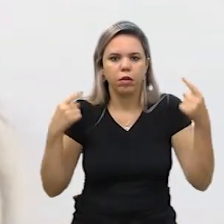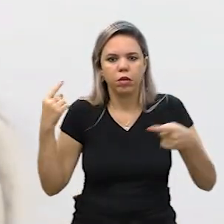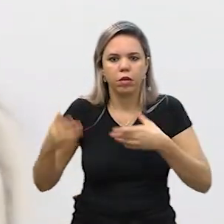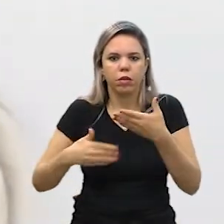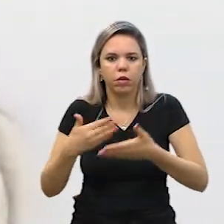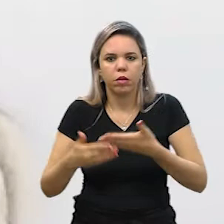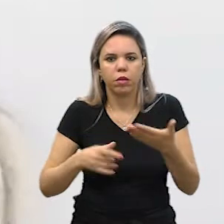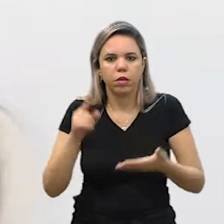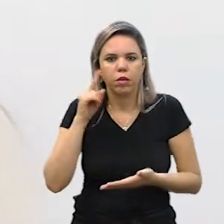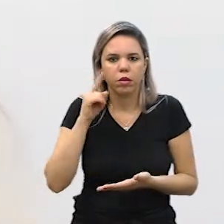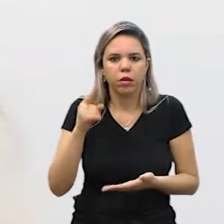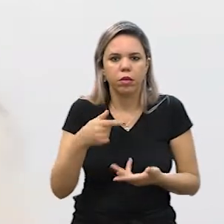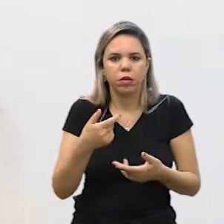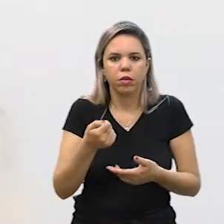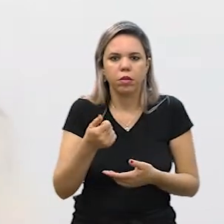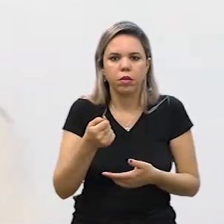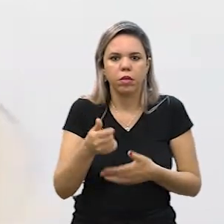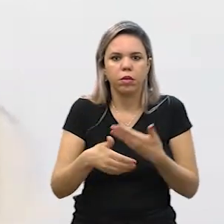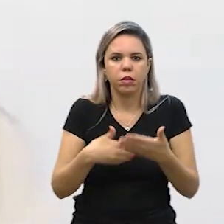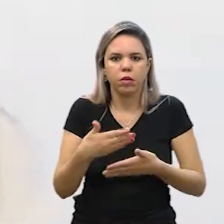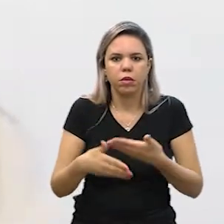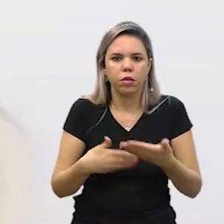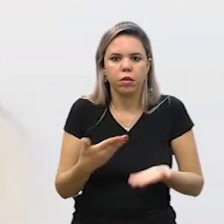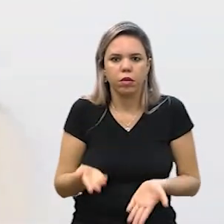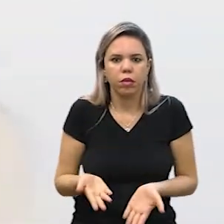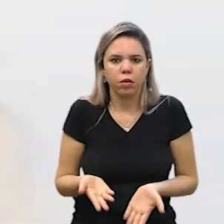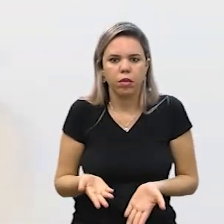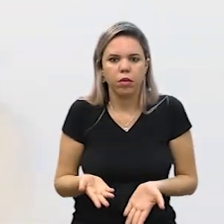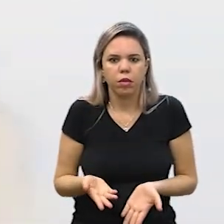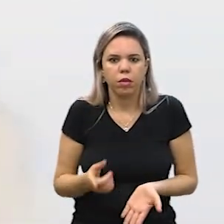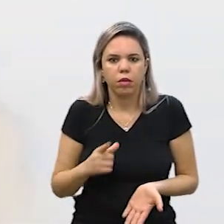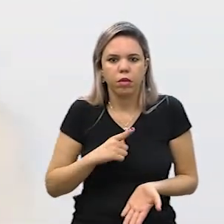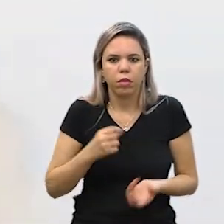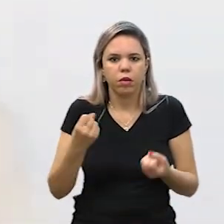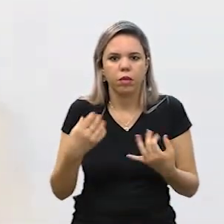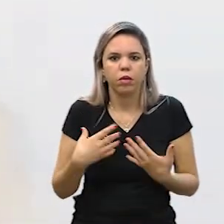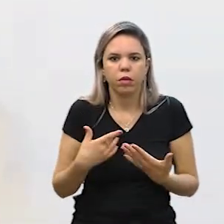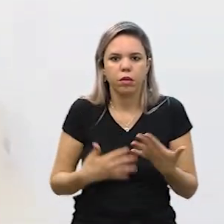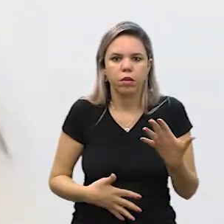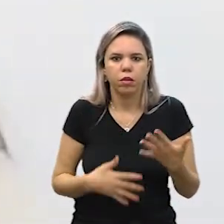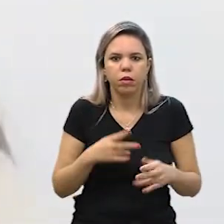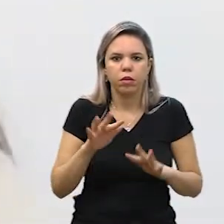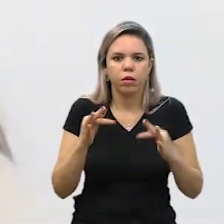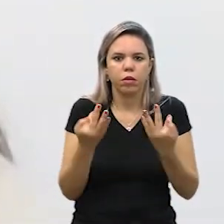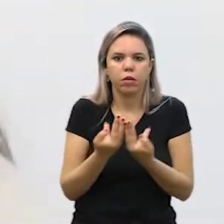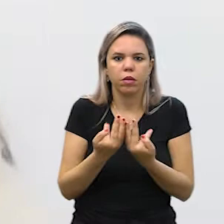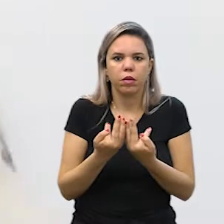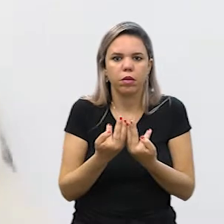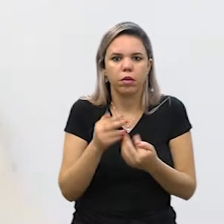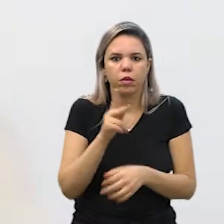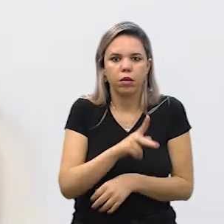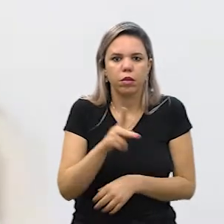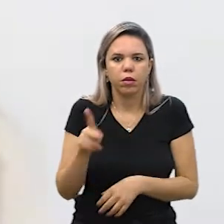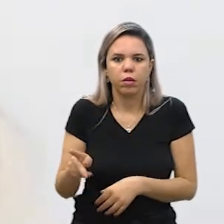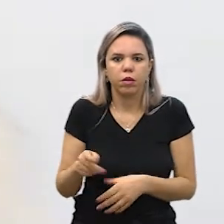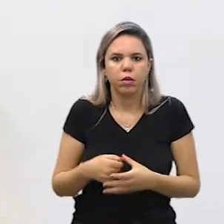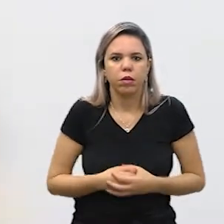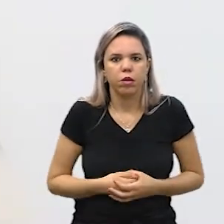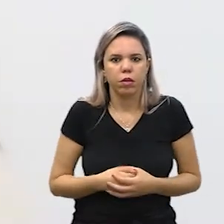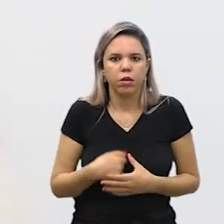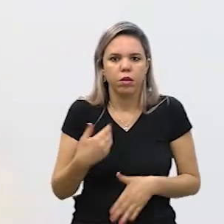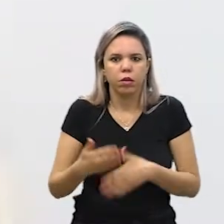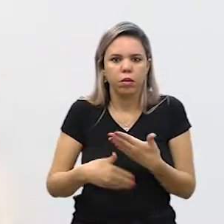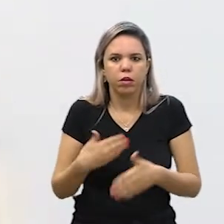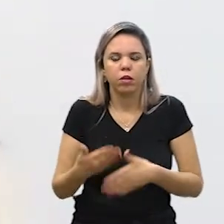dia a dia. Mas aos poucos, né? Isso eu tenho relatos de diversos pais, de diversos professores, que ao